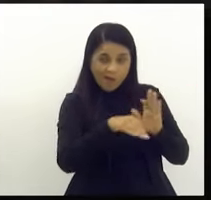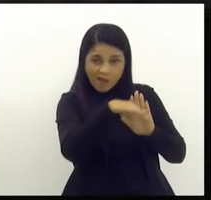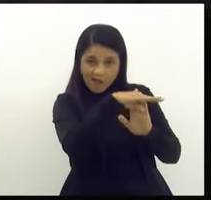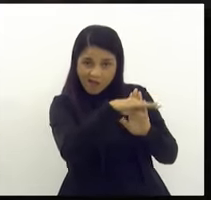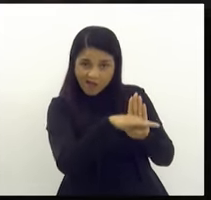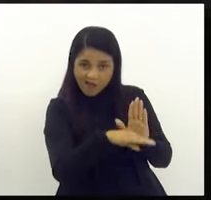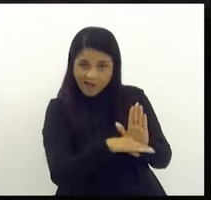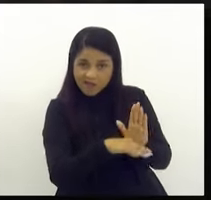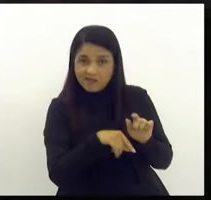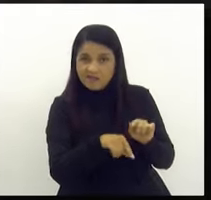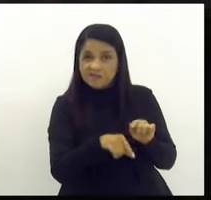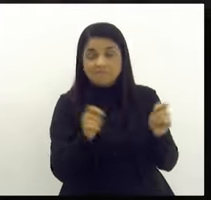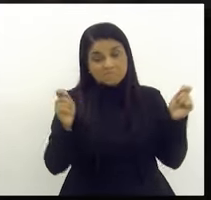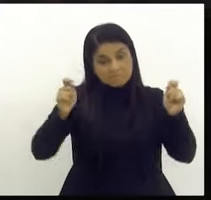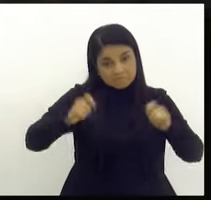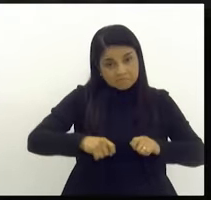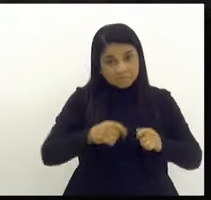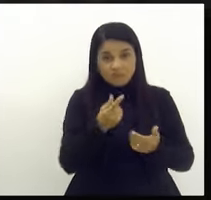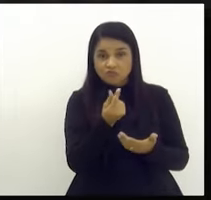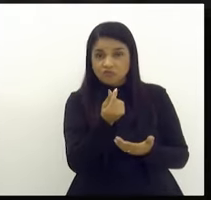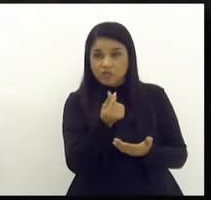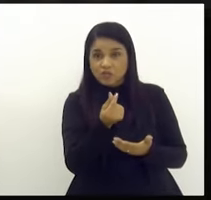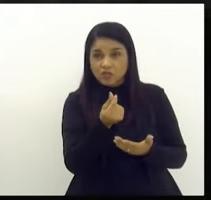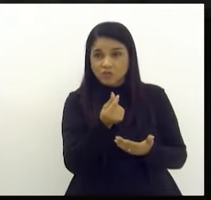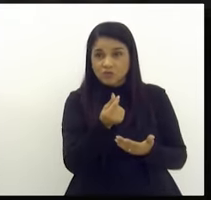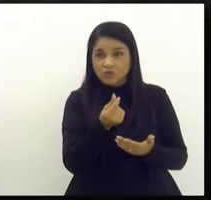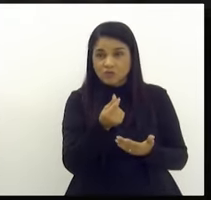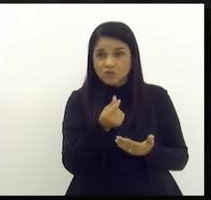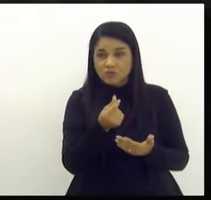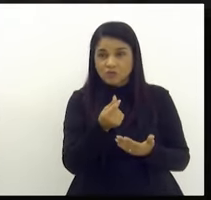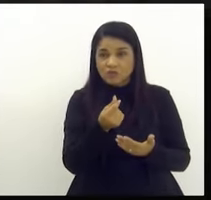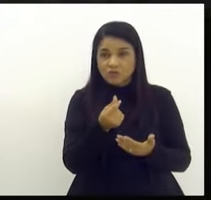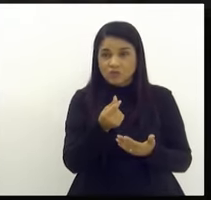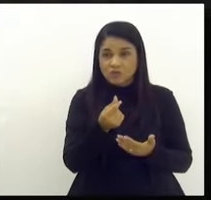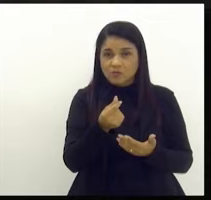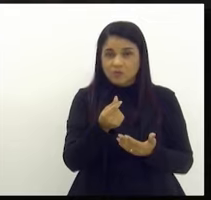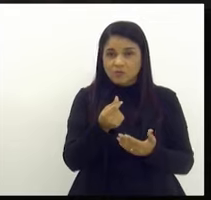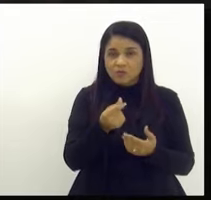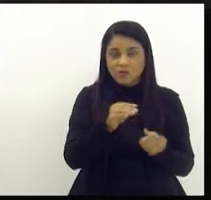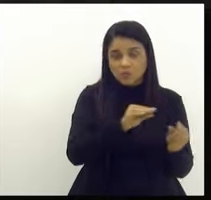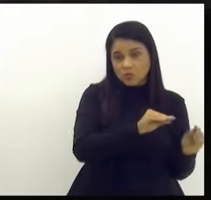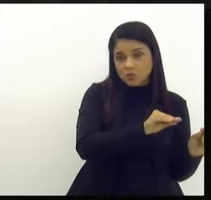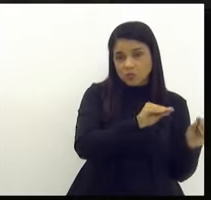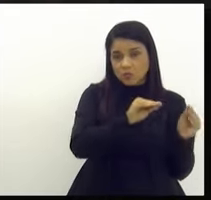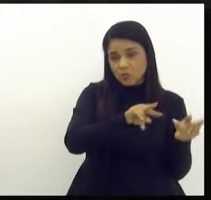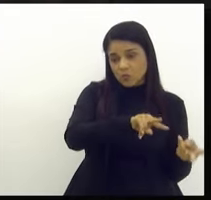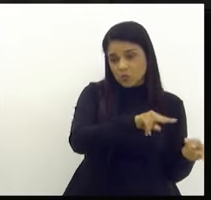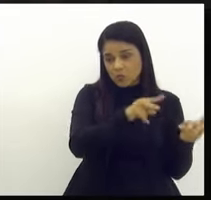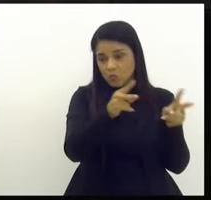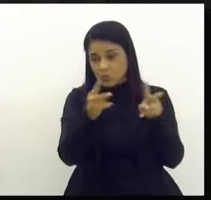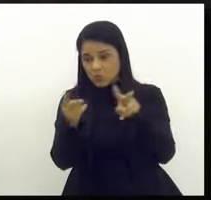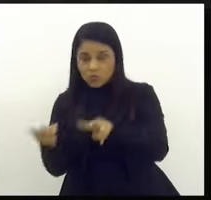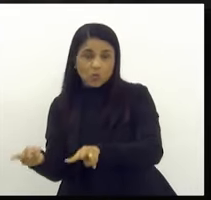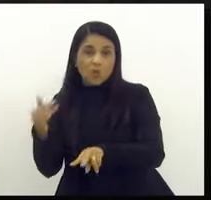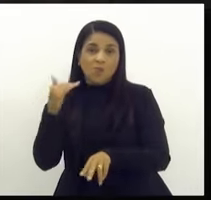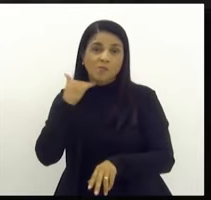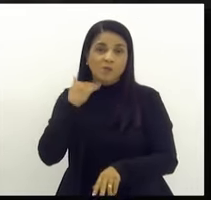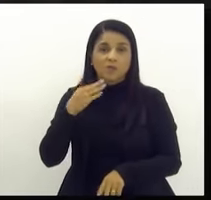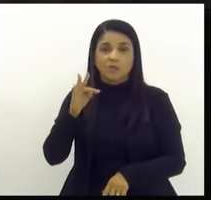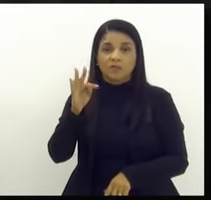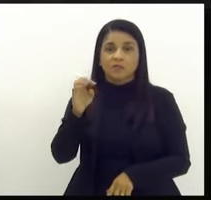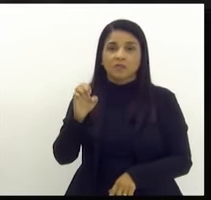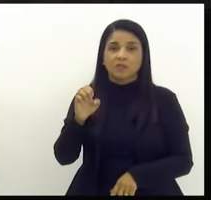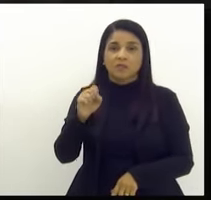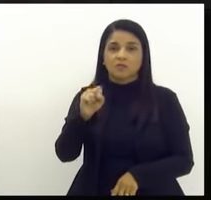possibilidade desse dinheiro ser revertido diretamente pra conta única do Tesouro ou seja